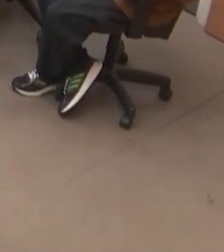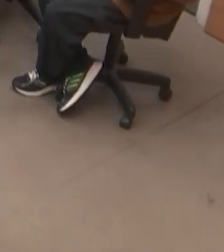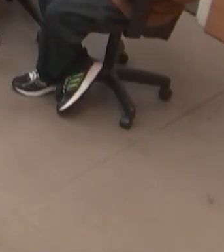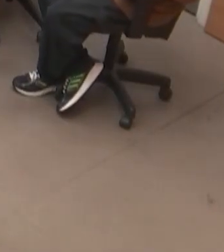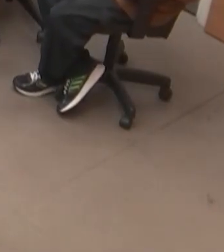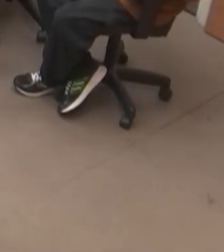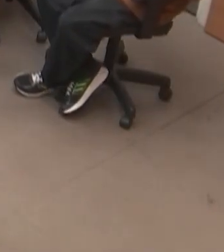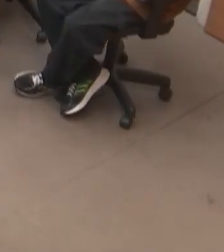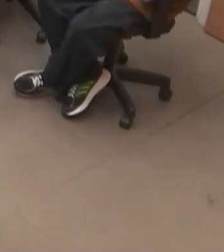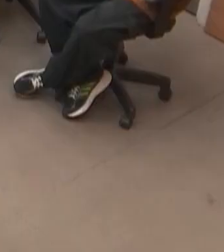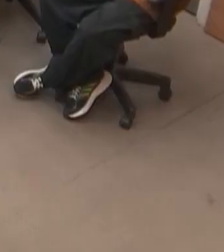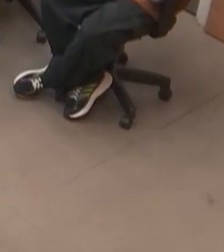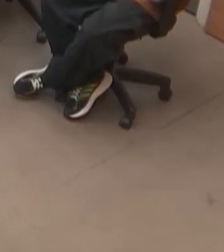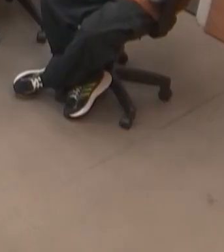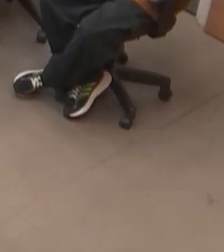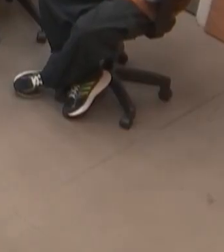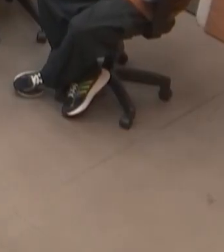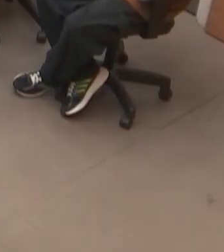É assim, ó.